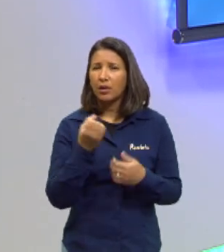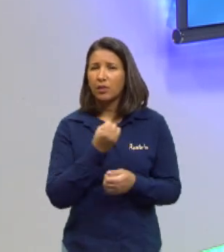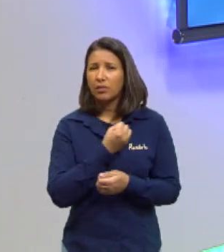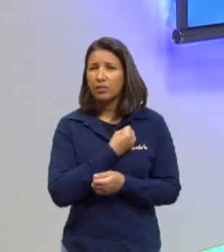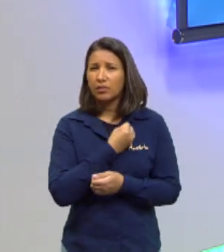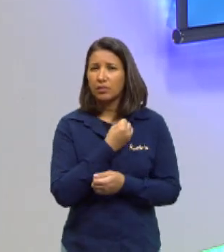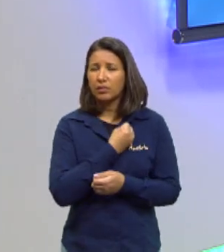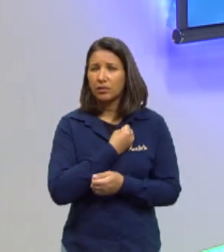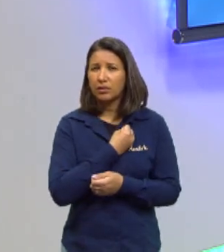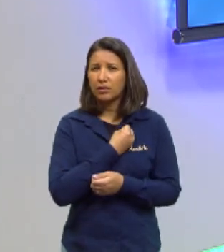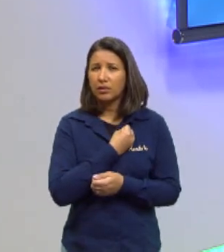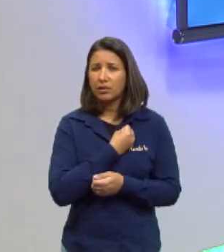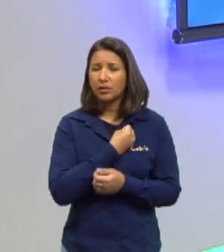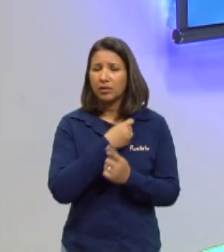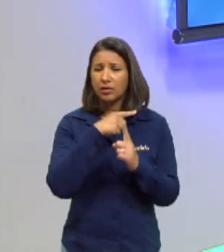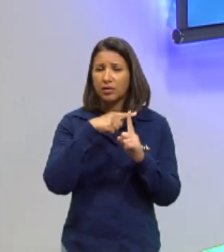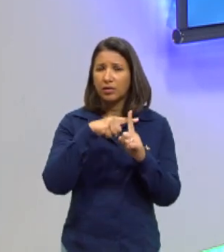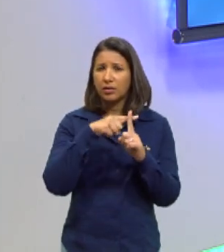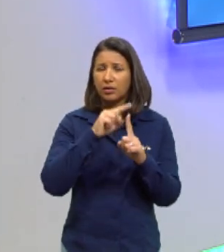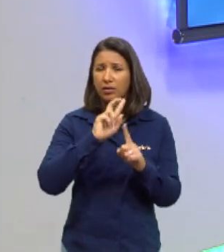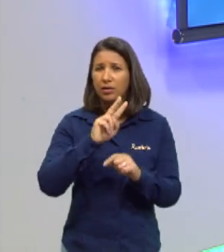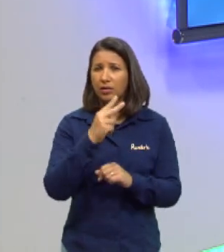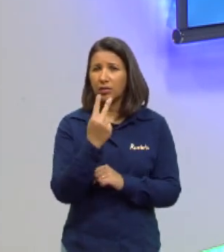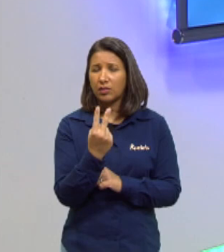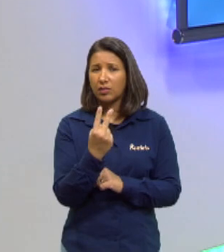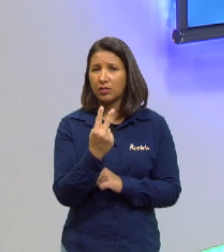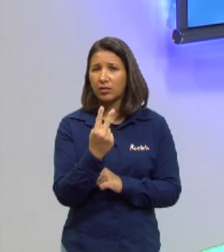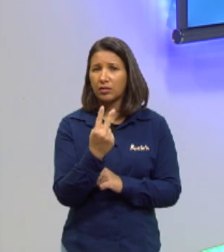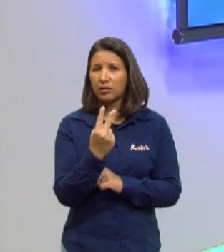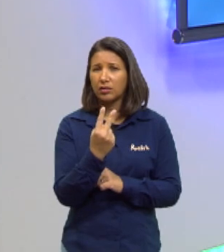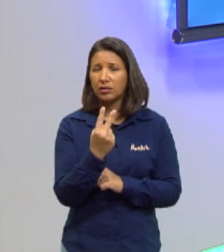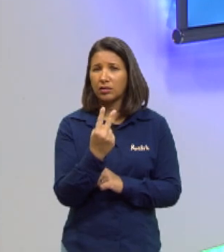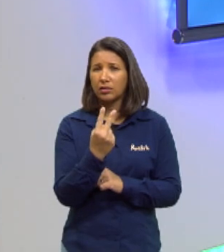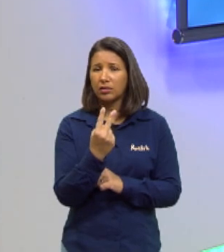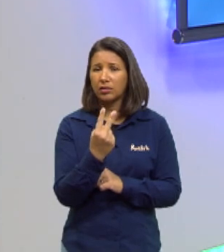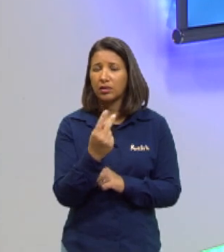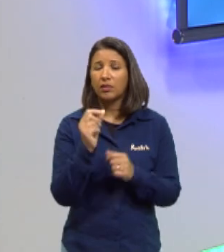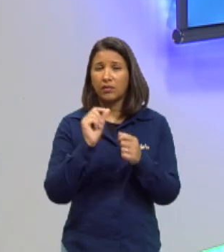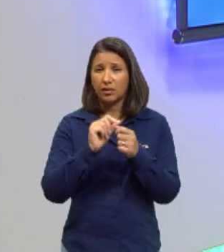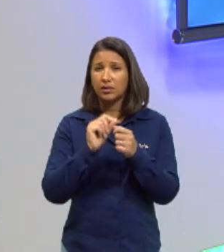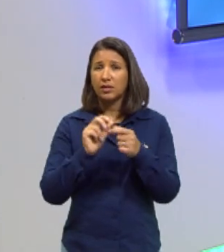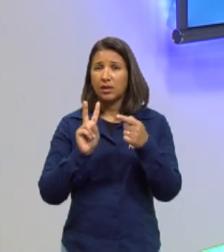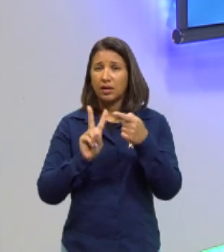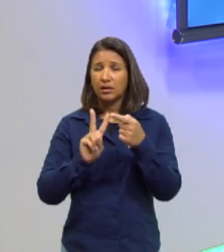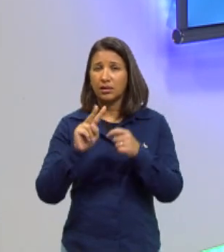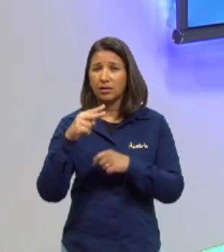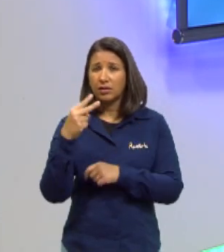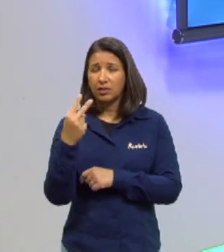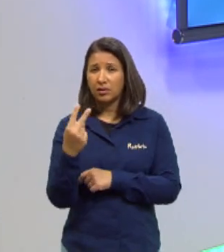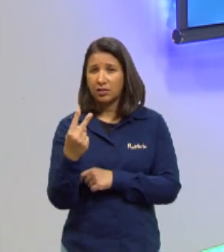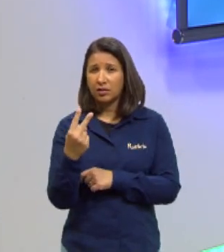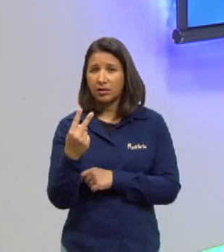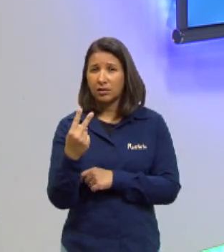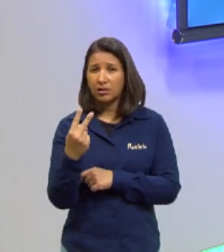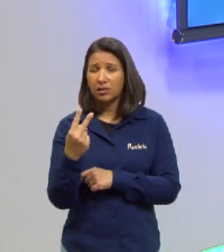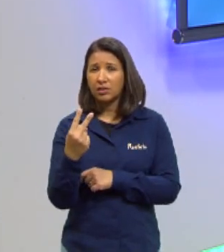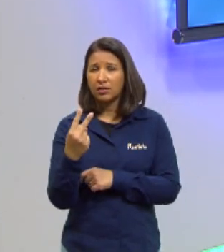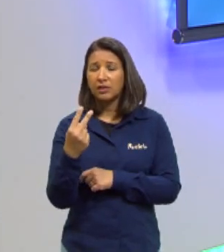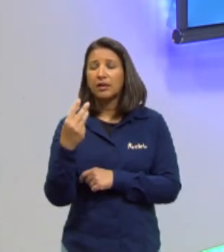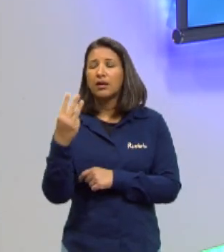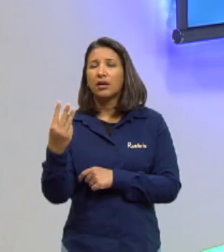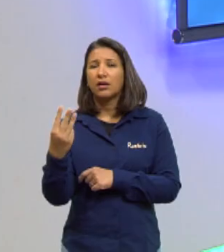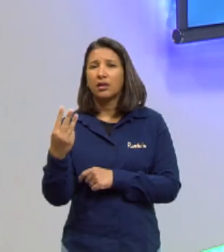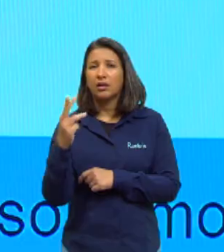número que eu somo ao 2, eu vou fazer a raiz quadrada dele e vai dar 3? A